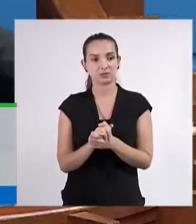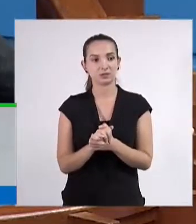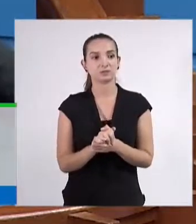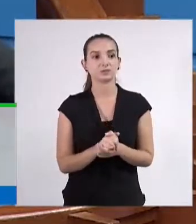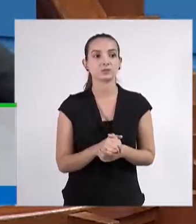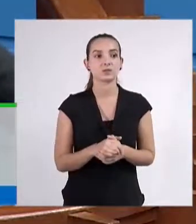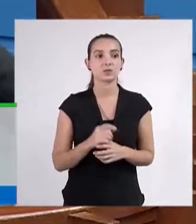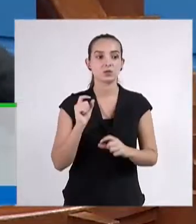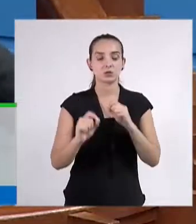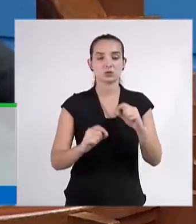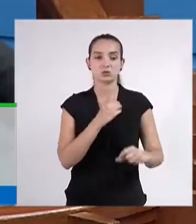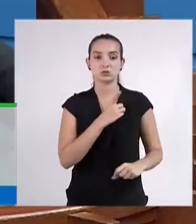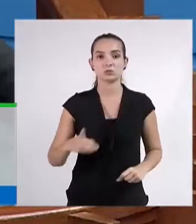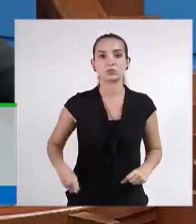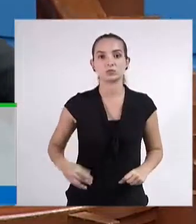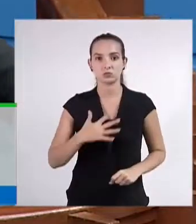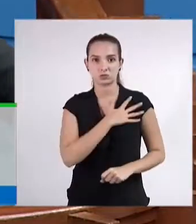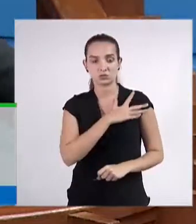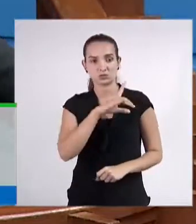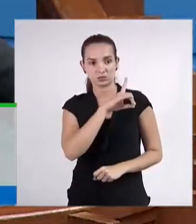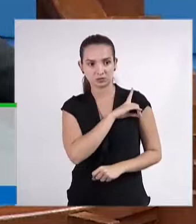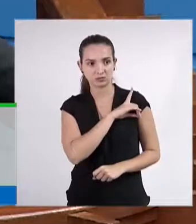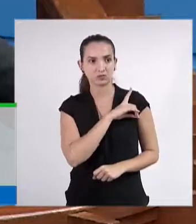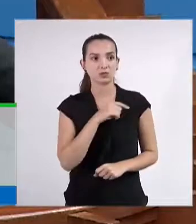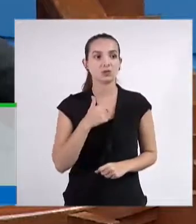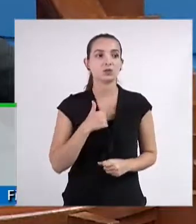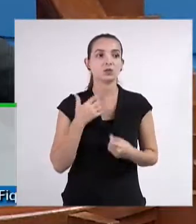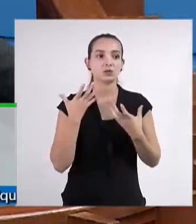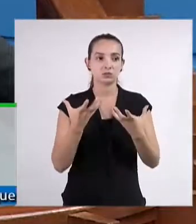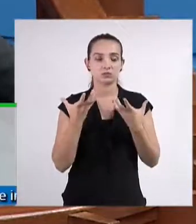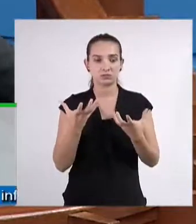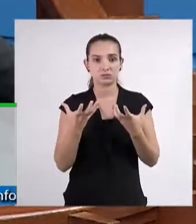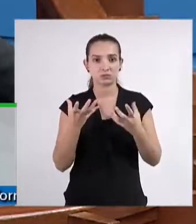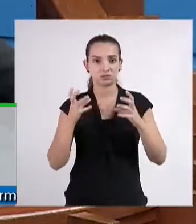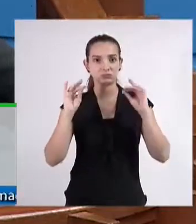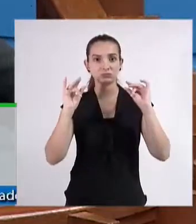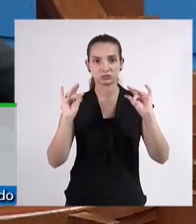para responder o deputado Coronel Davi, eu acho que tem algumas